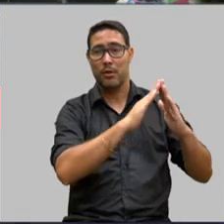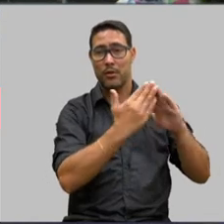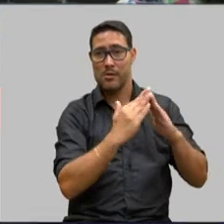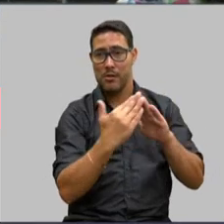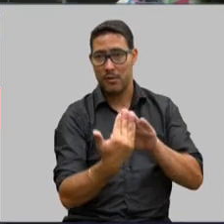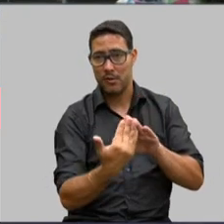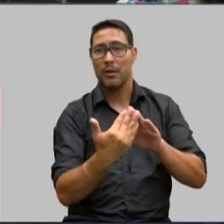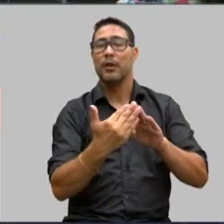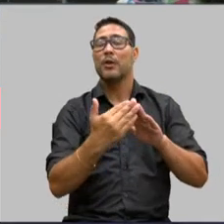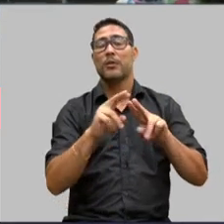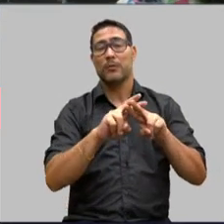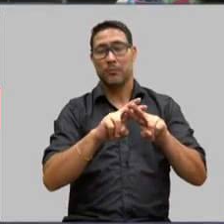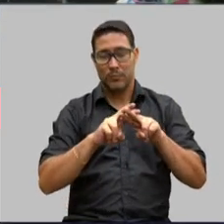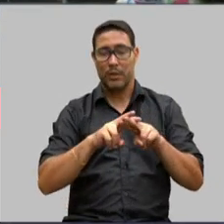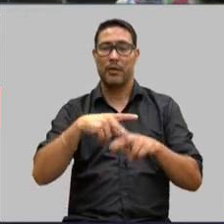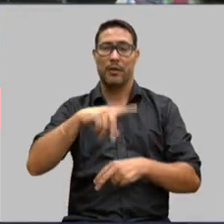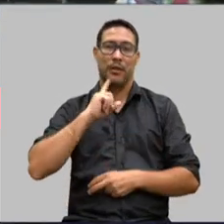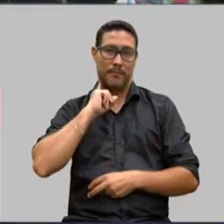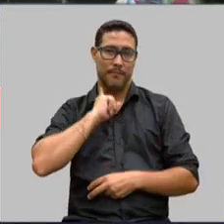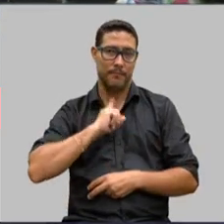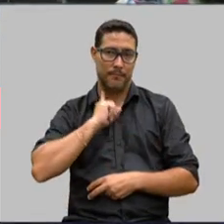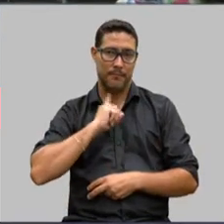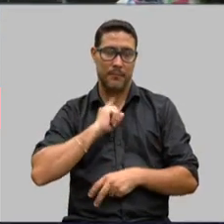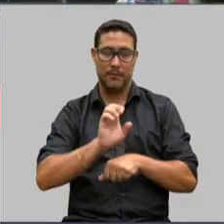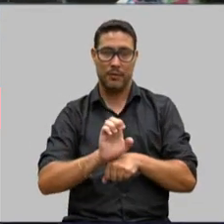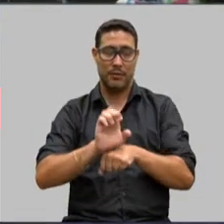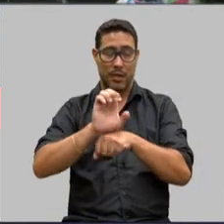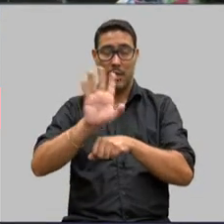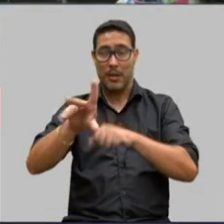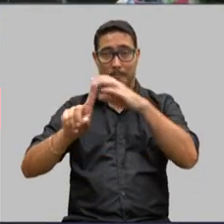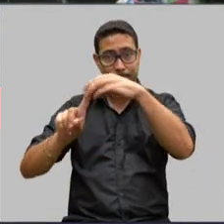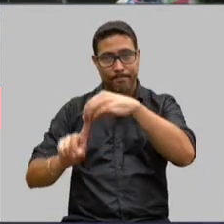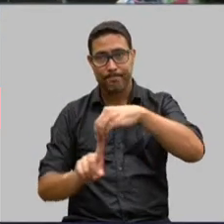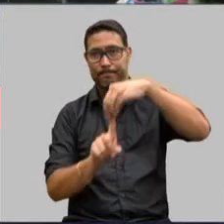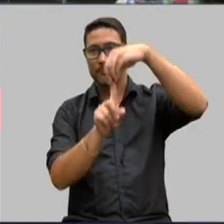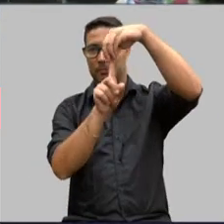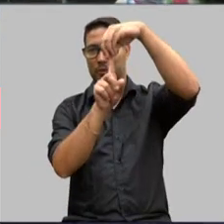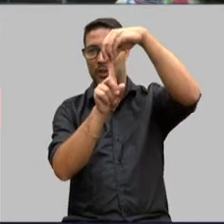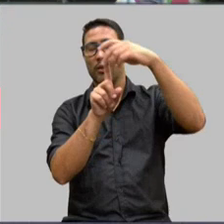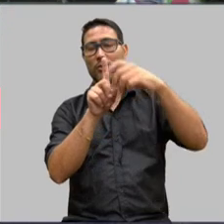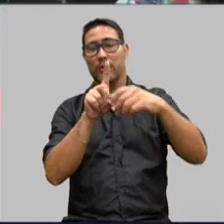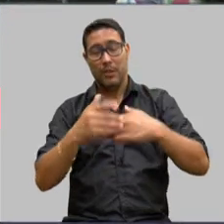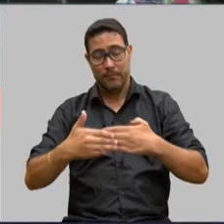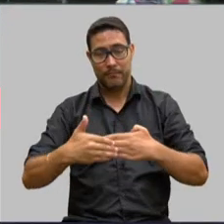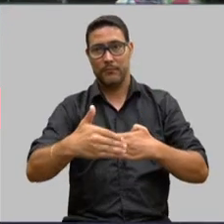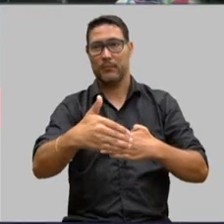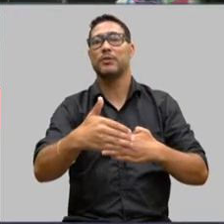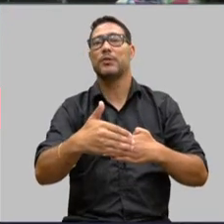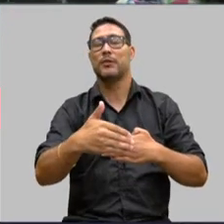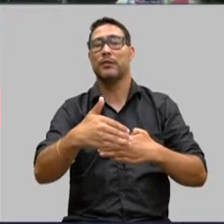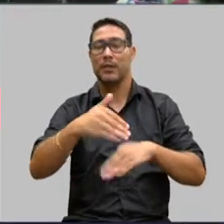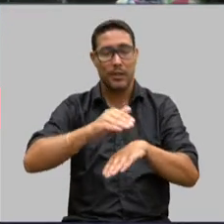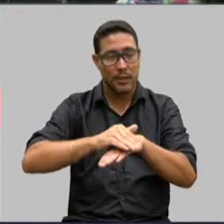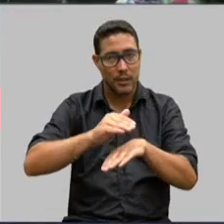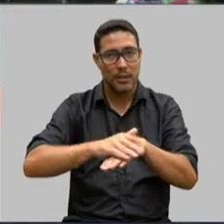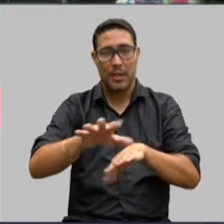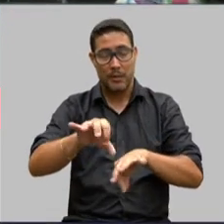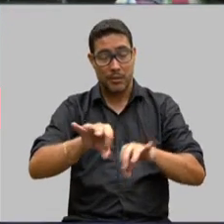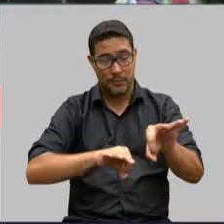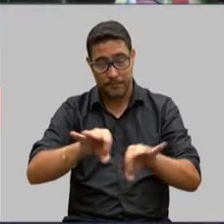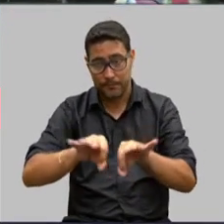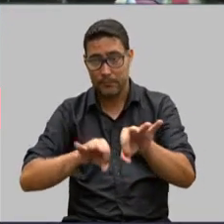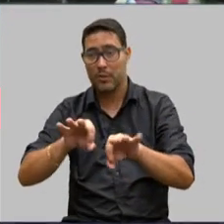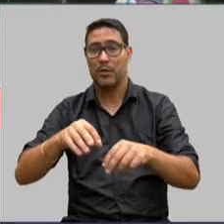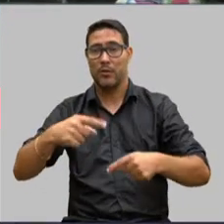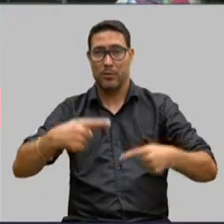o Estado de Minas seja o pioneiro nessa iniciativa, na construção de políticas